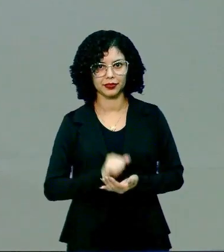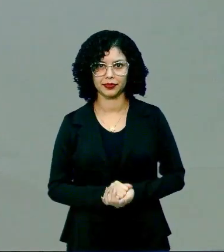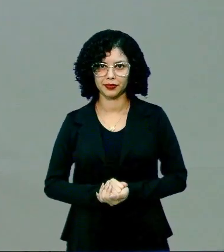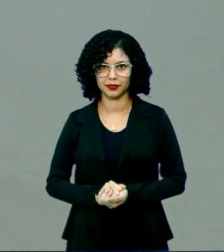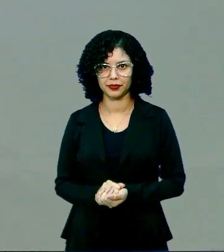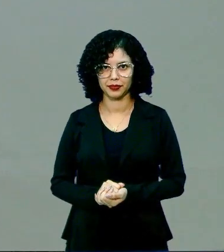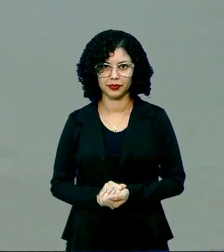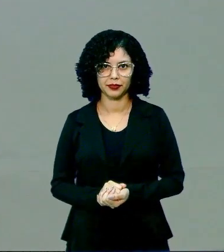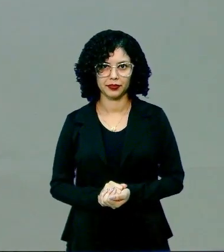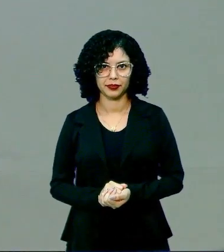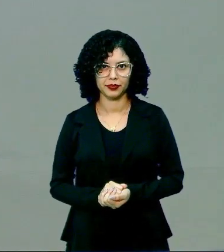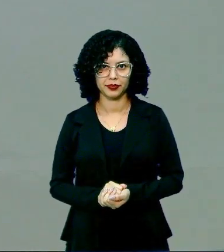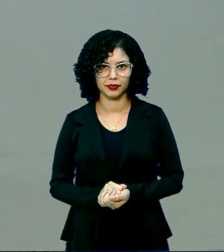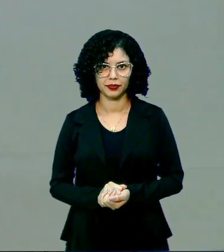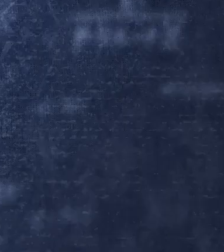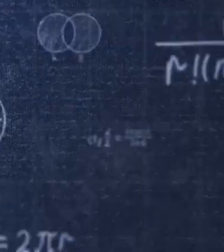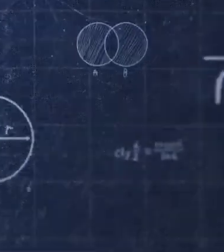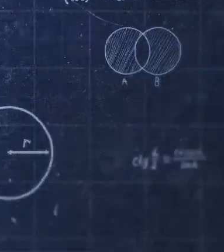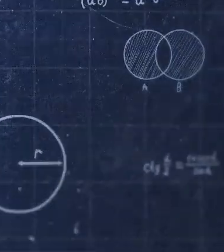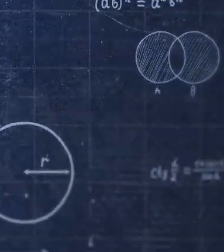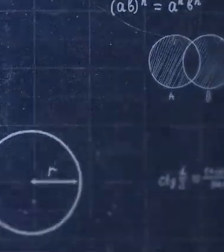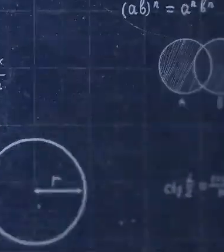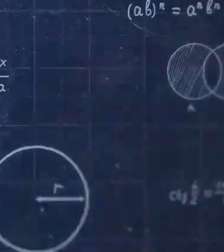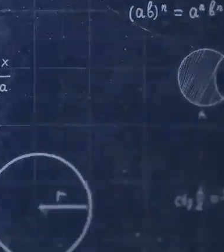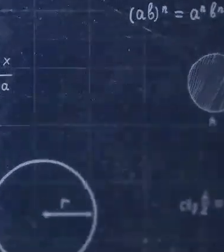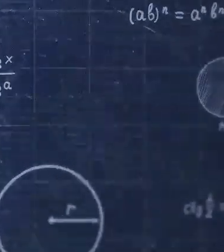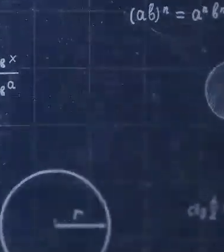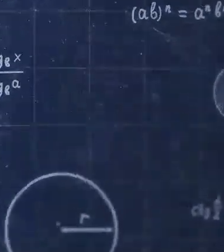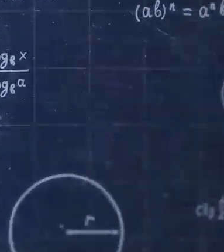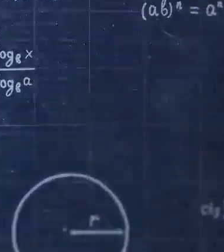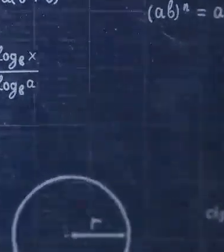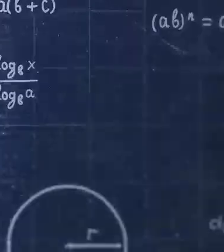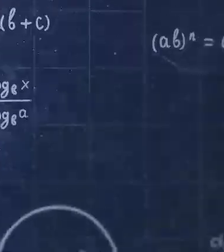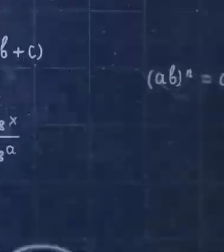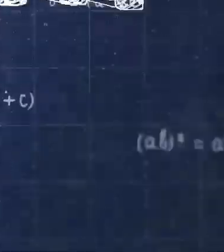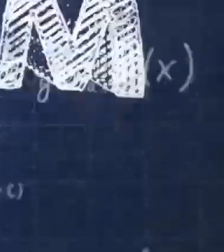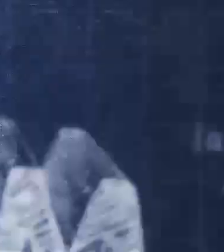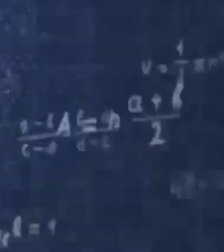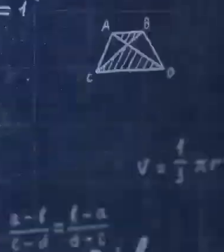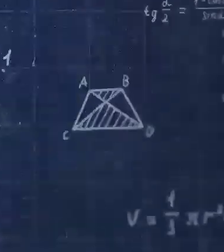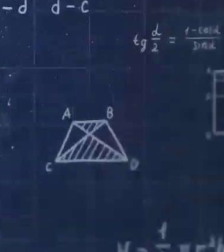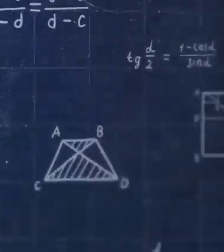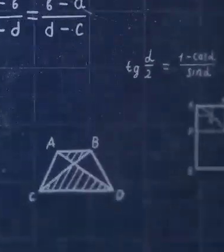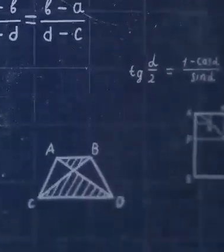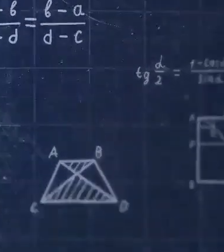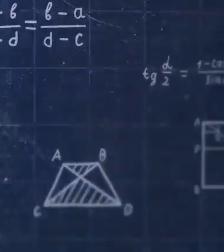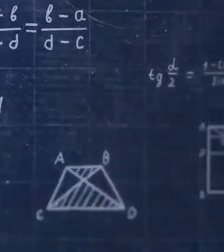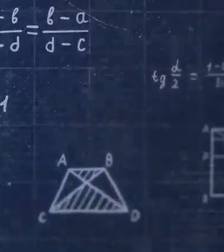próxima!